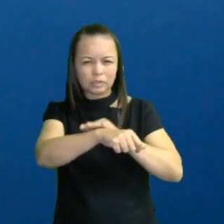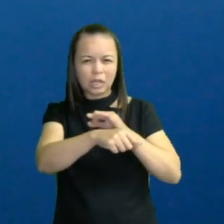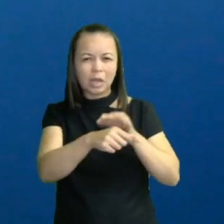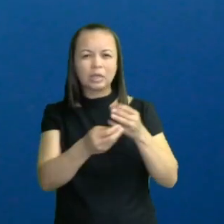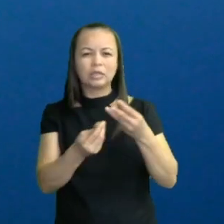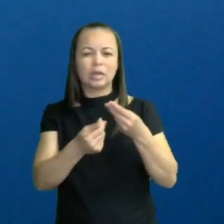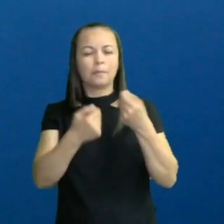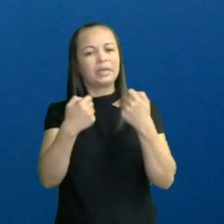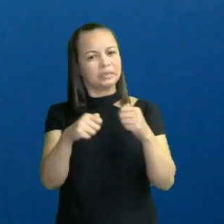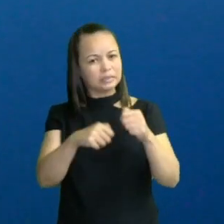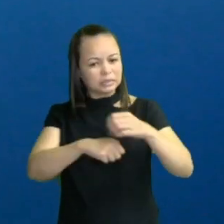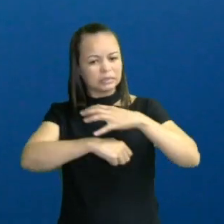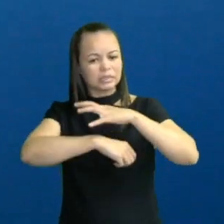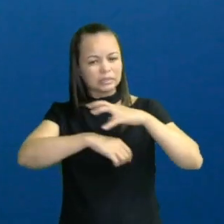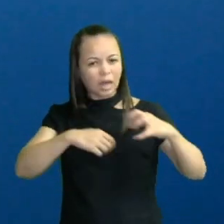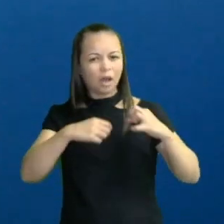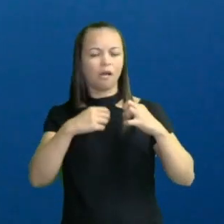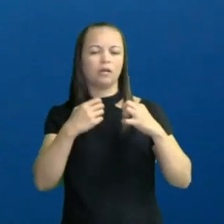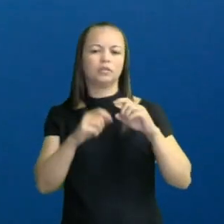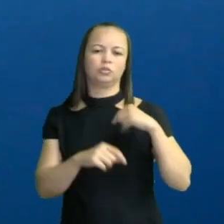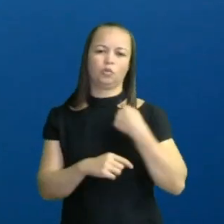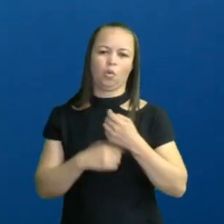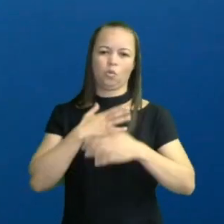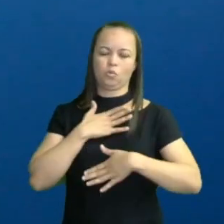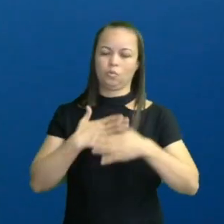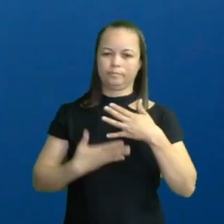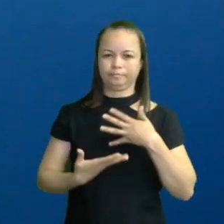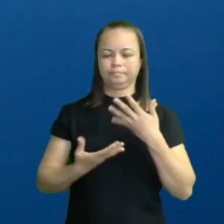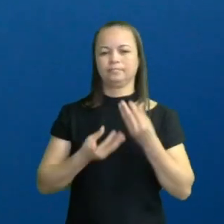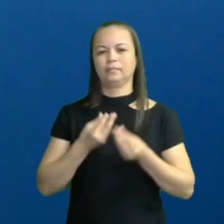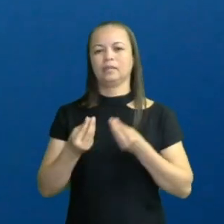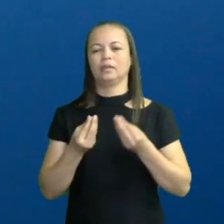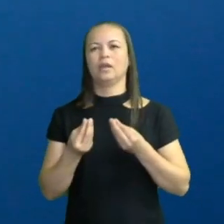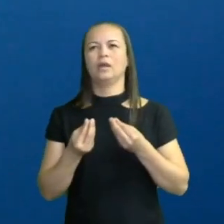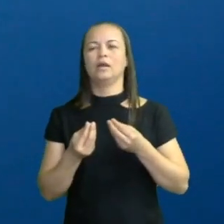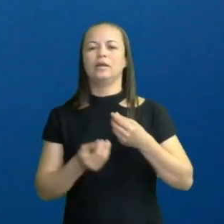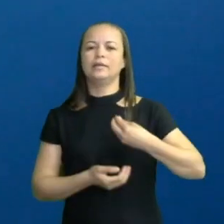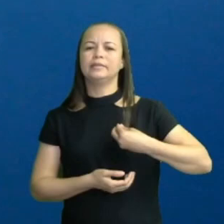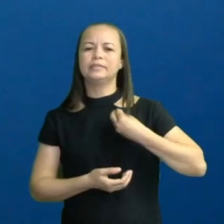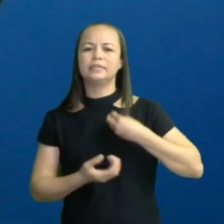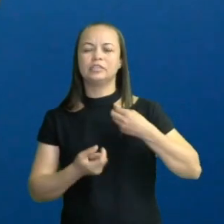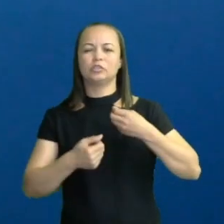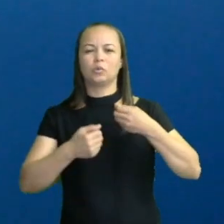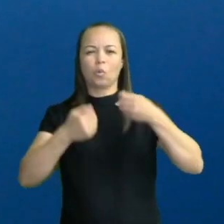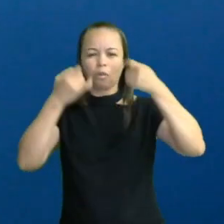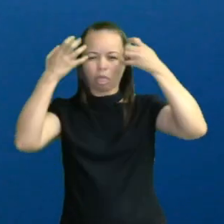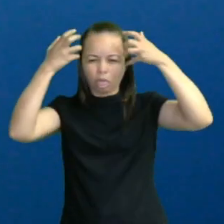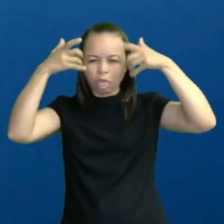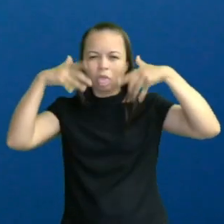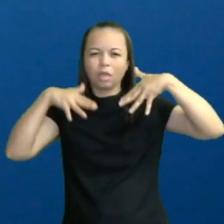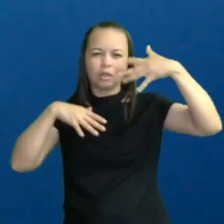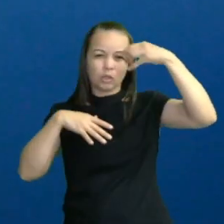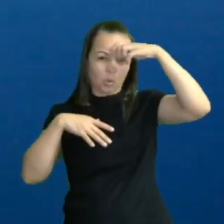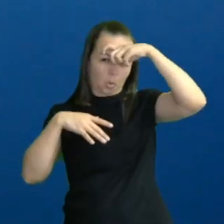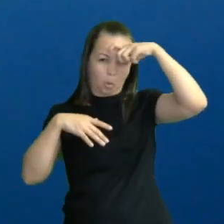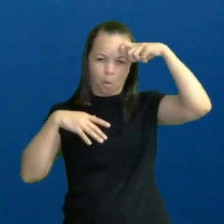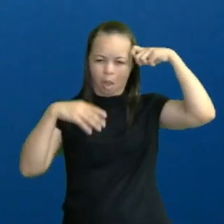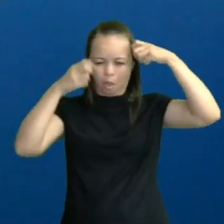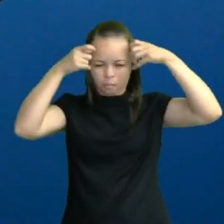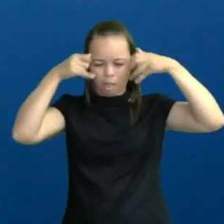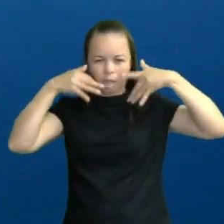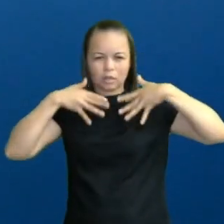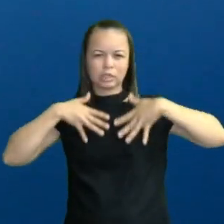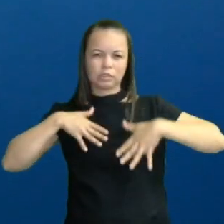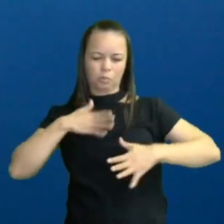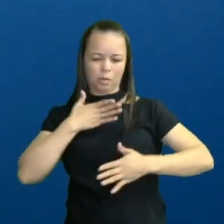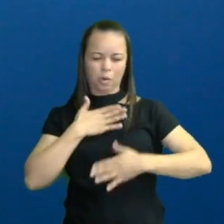elas precisam sair do nosso corpo. E a gente, né, existe alguma coisa chamada suor, que lubrifica também o nosso corpo,